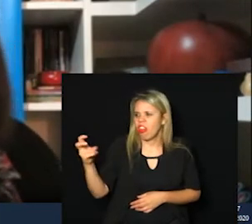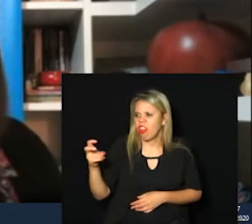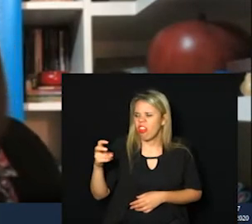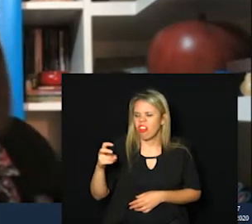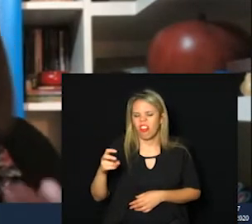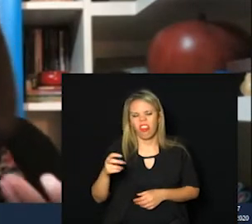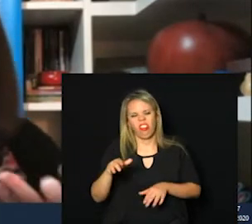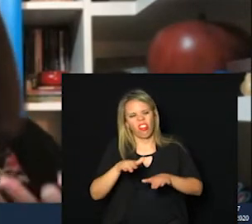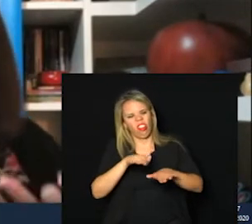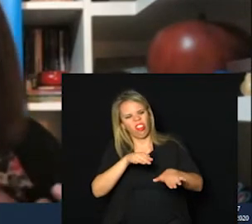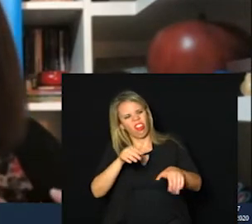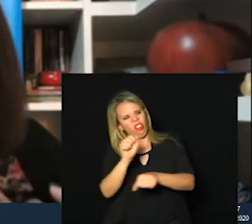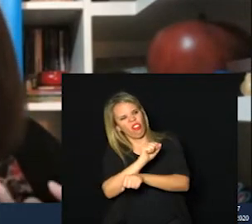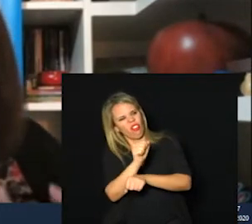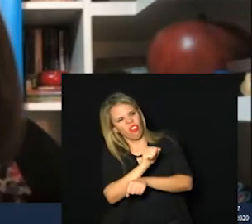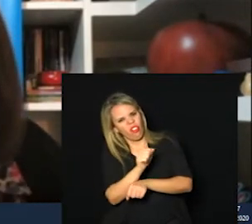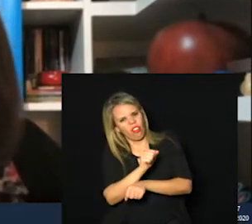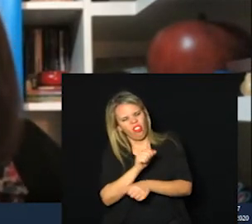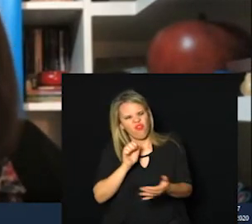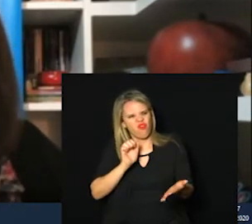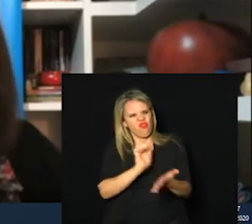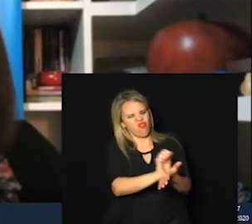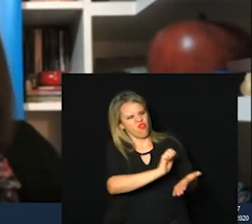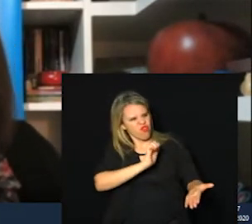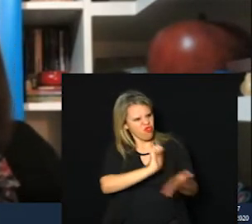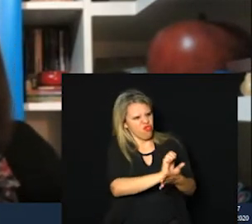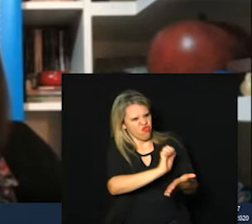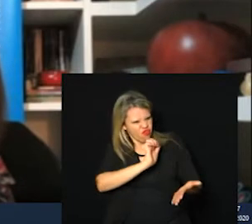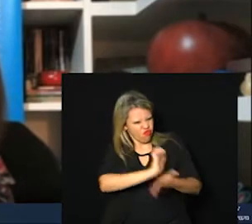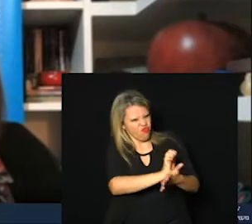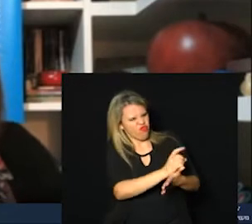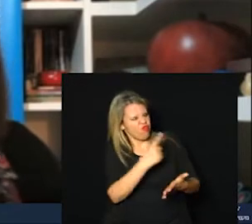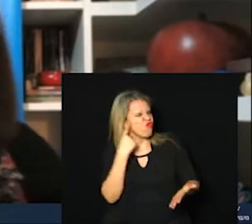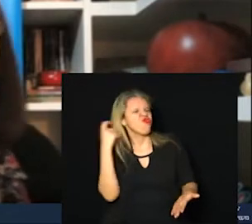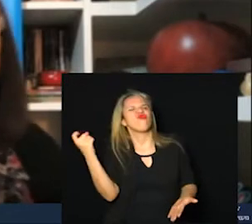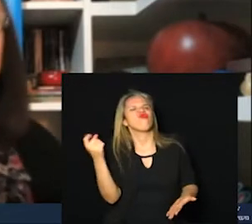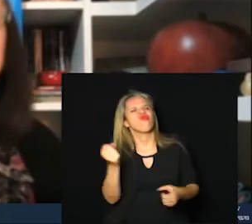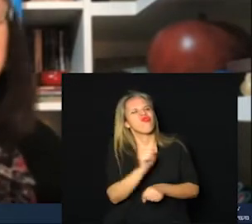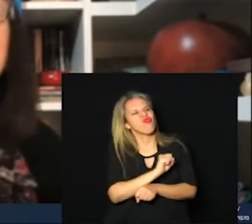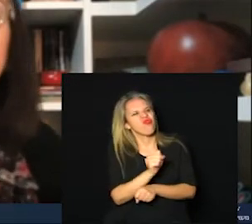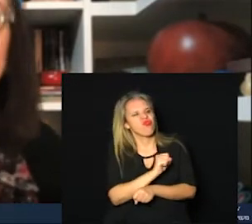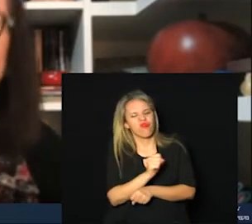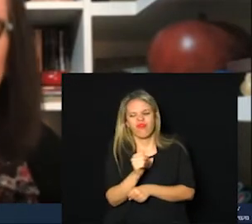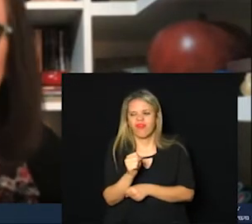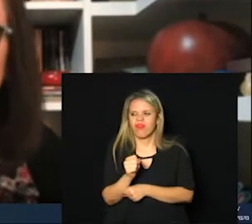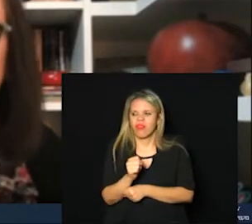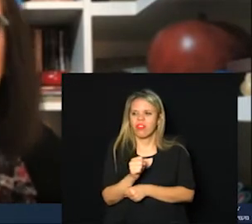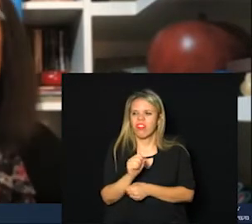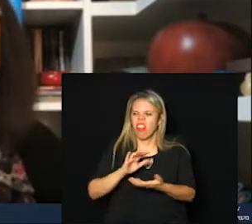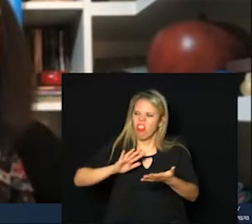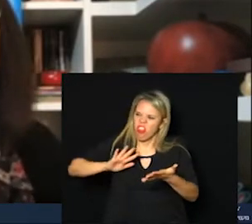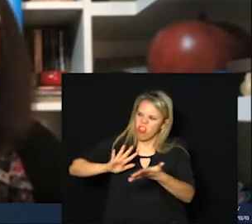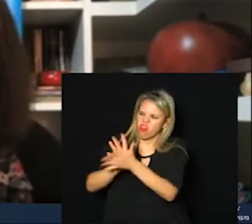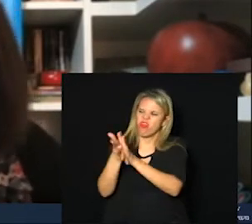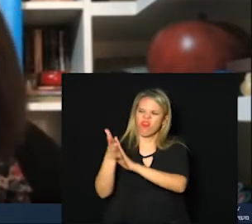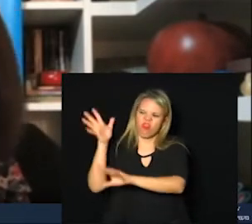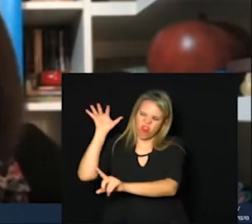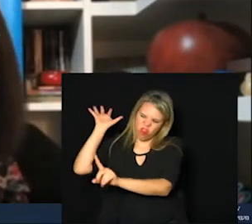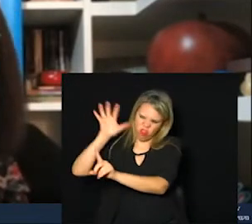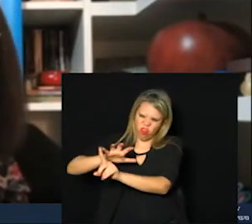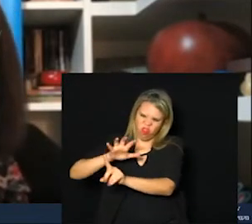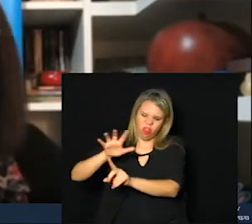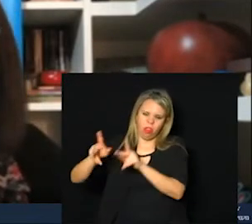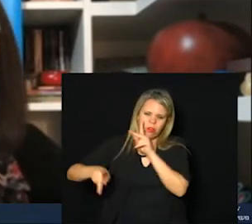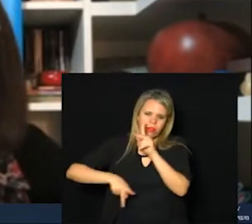trânsito, usamos a buzina desnecessariamente, tratamos rispidamente as